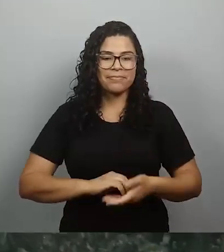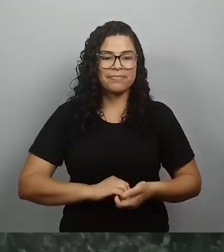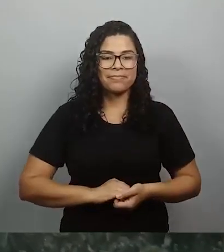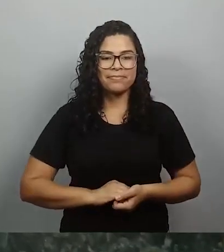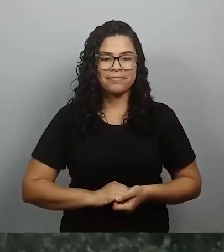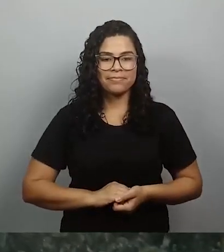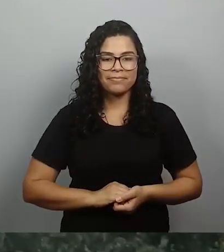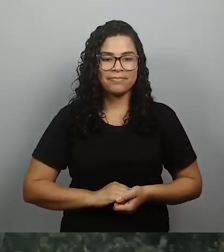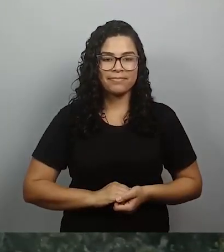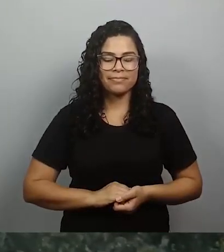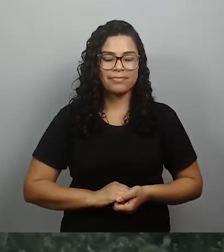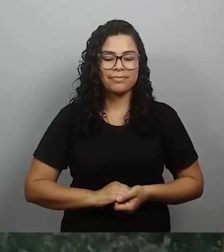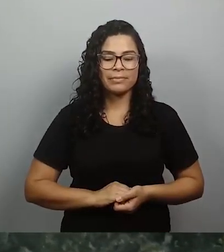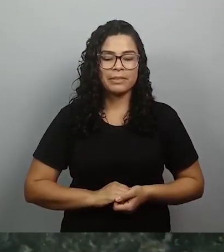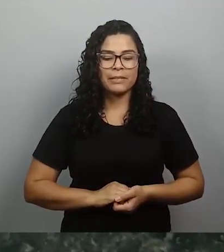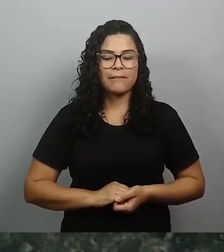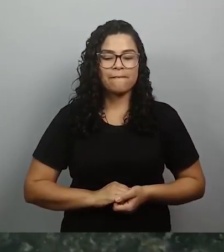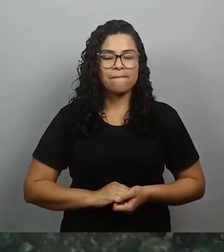muito